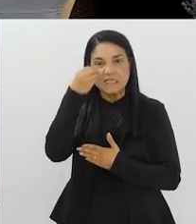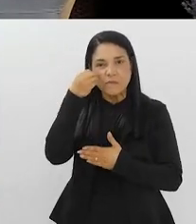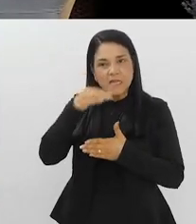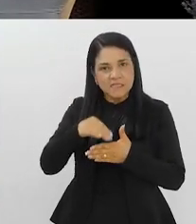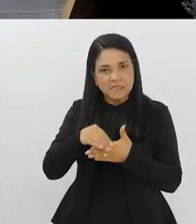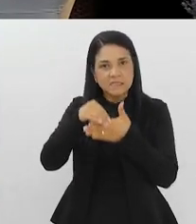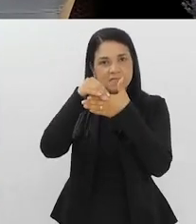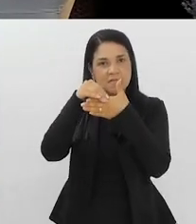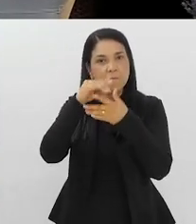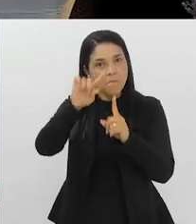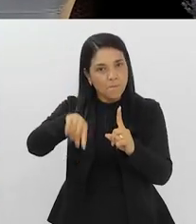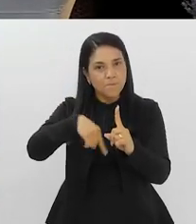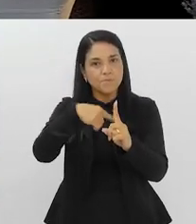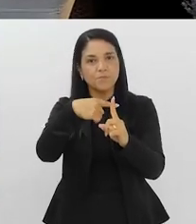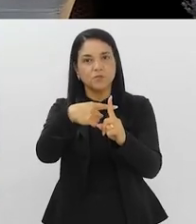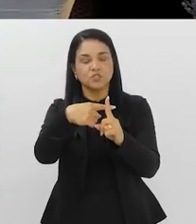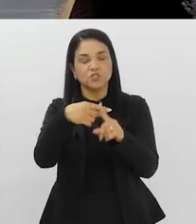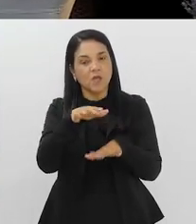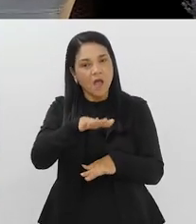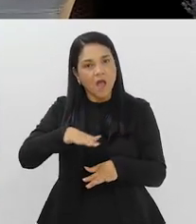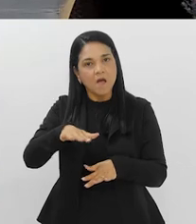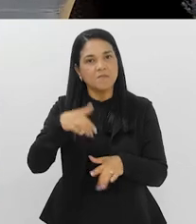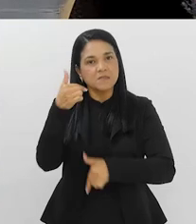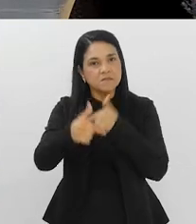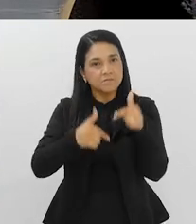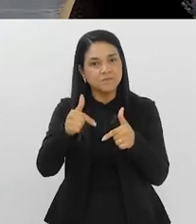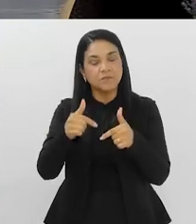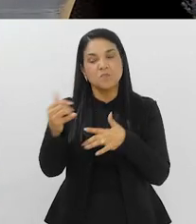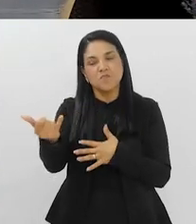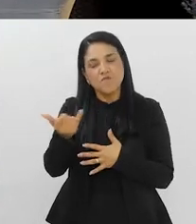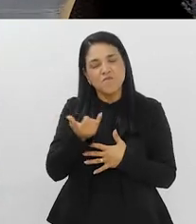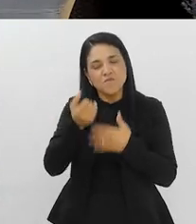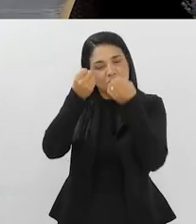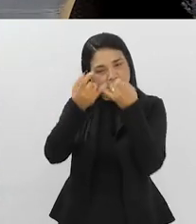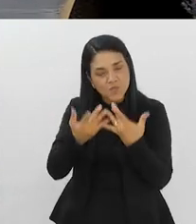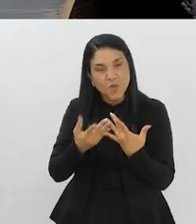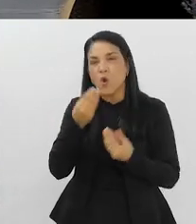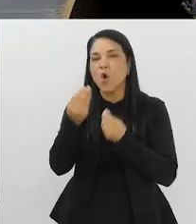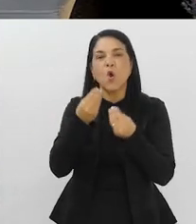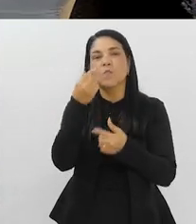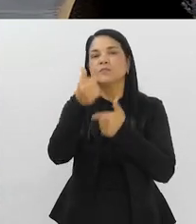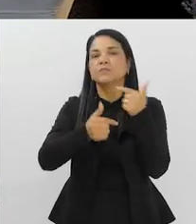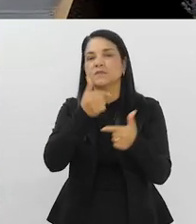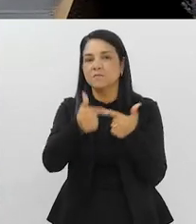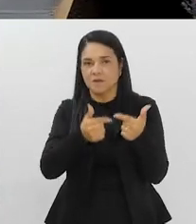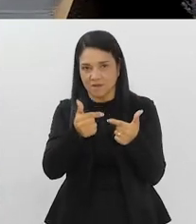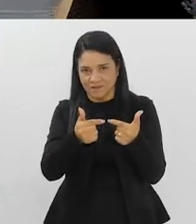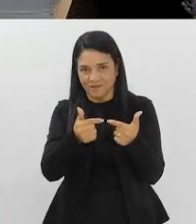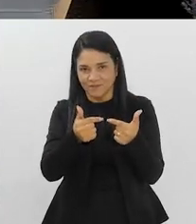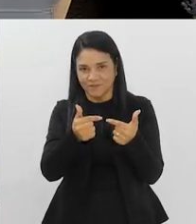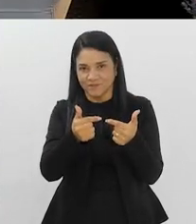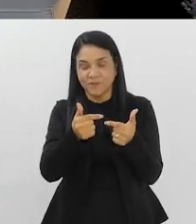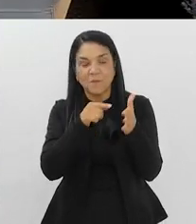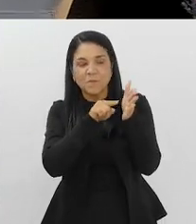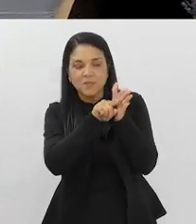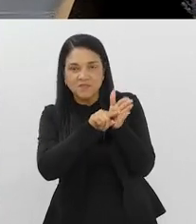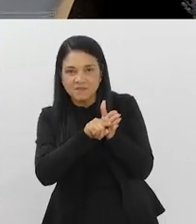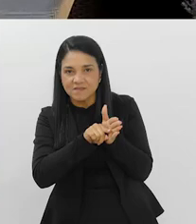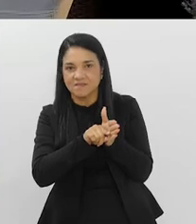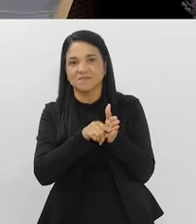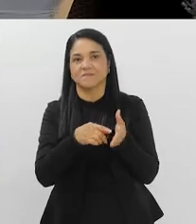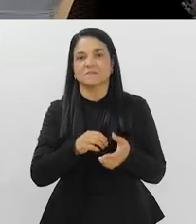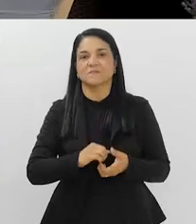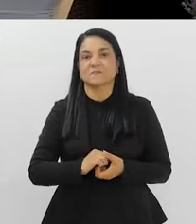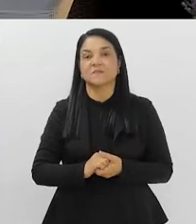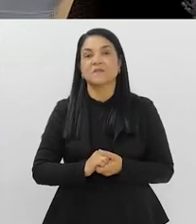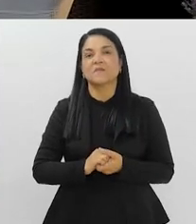experiência de liderança, né, positiva em ambientes de trabalho. Queria que você me dissesse o que é exatamente esse trabalho, essa tua pesquisa.